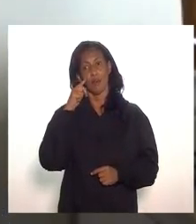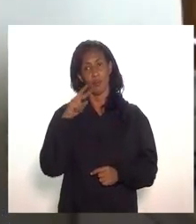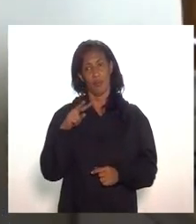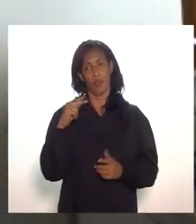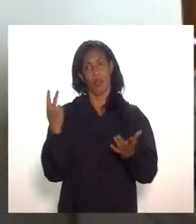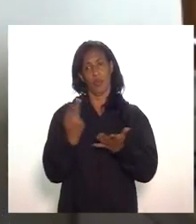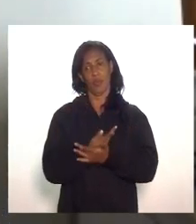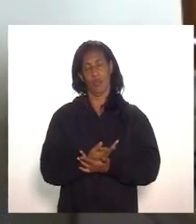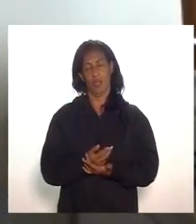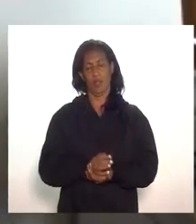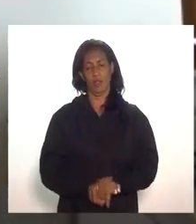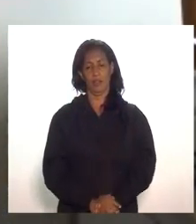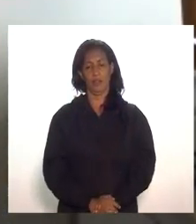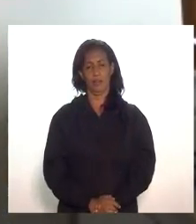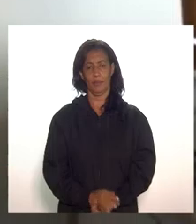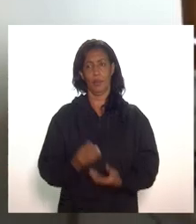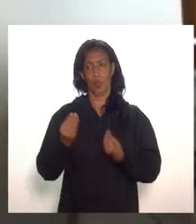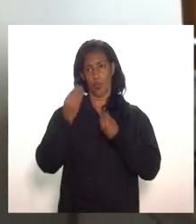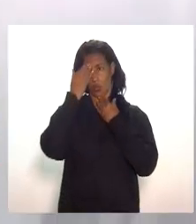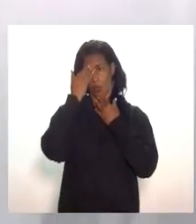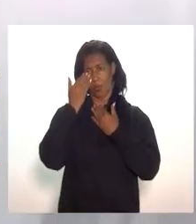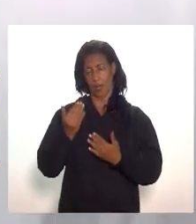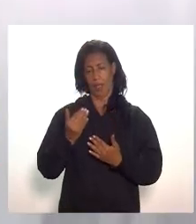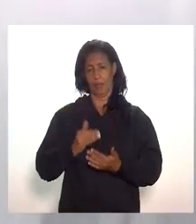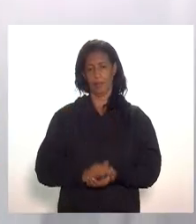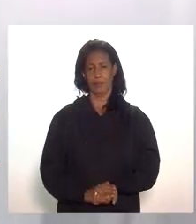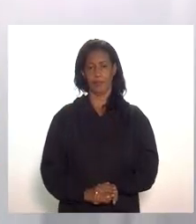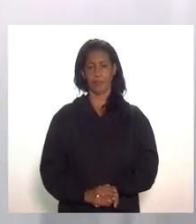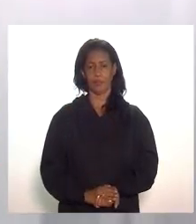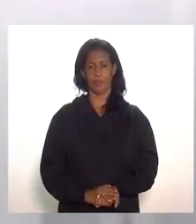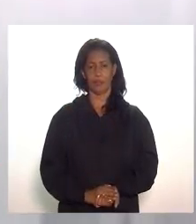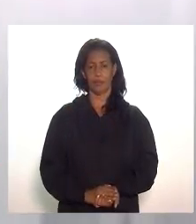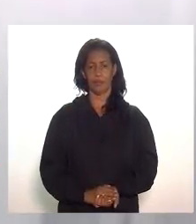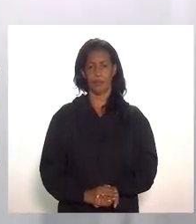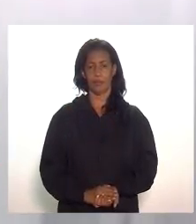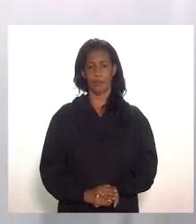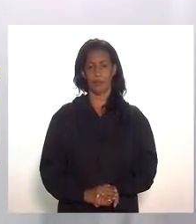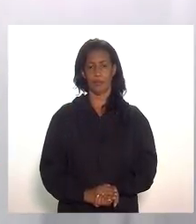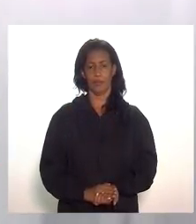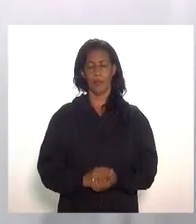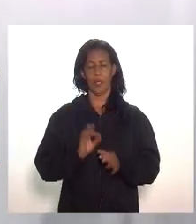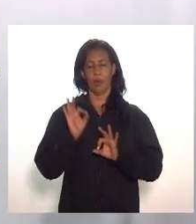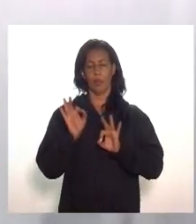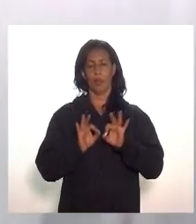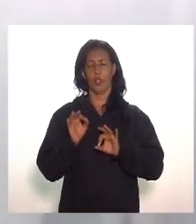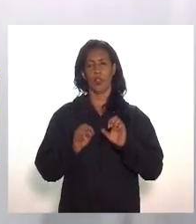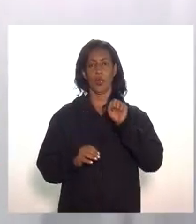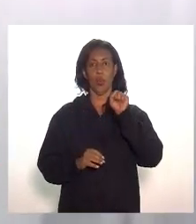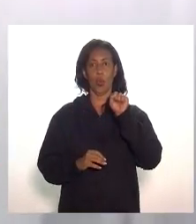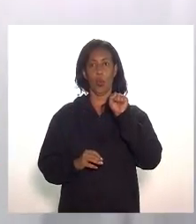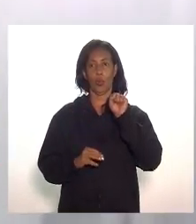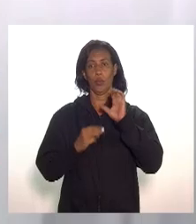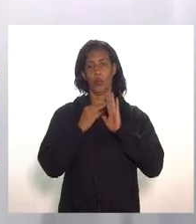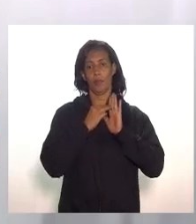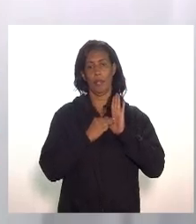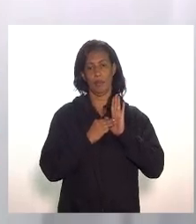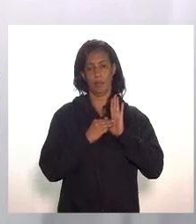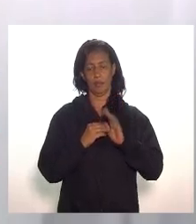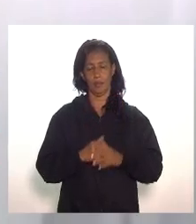Muito obrigado. O projeto recebeu 8 emendas, deputados. O próximo inscrito para